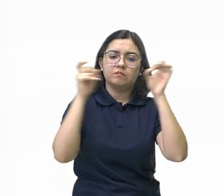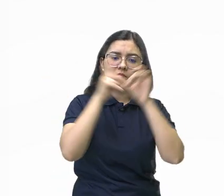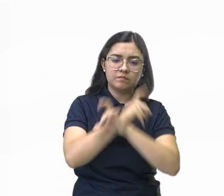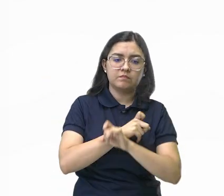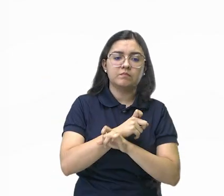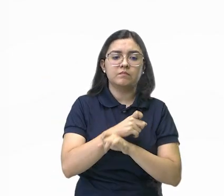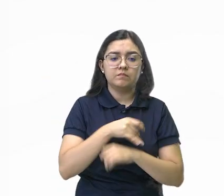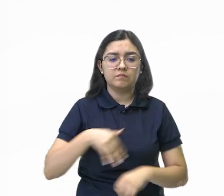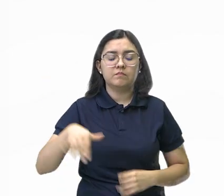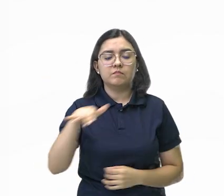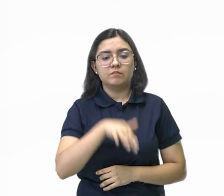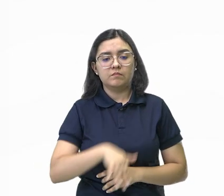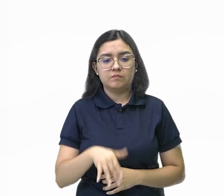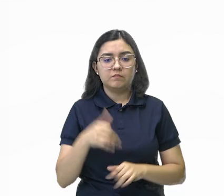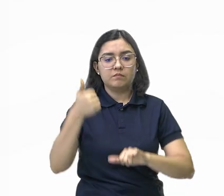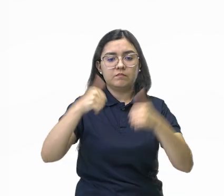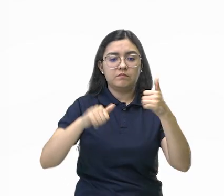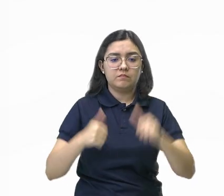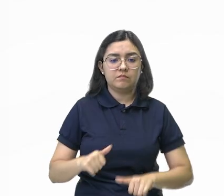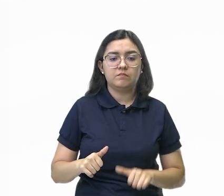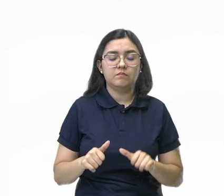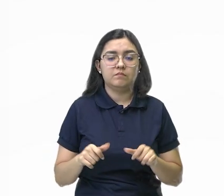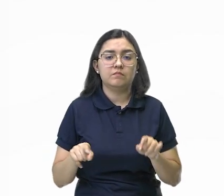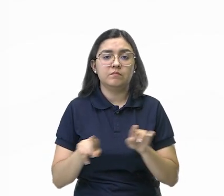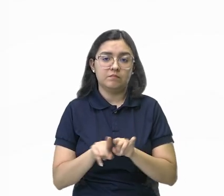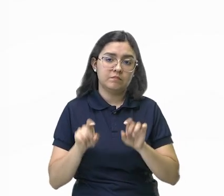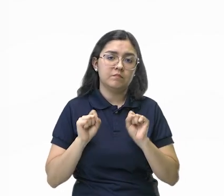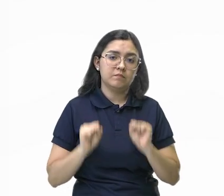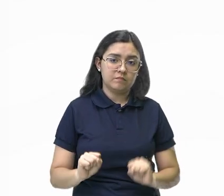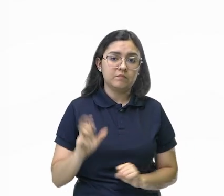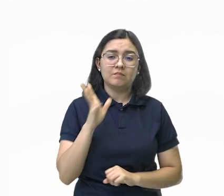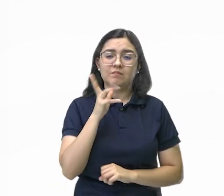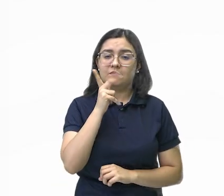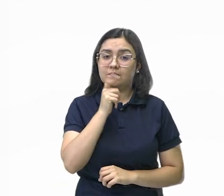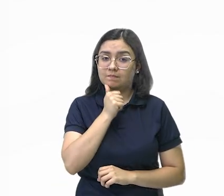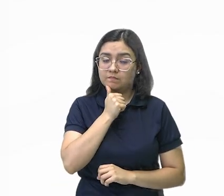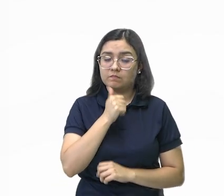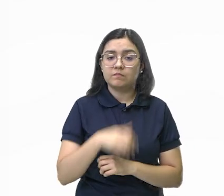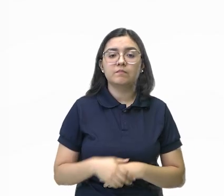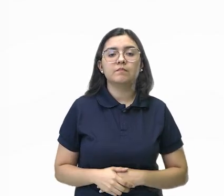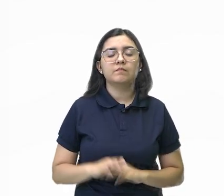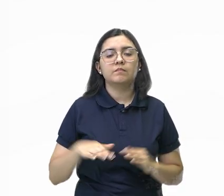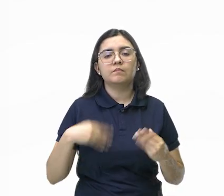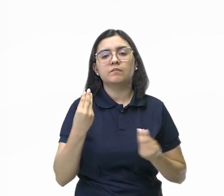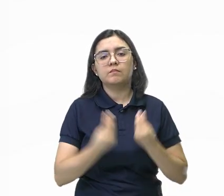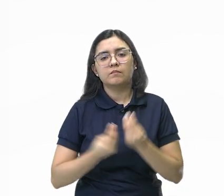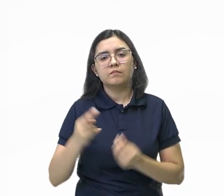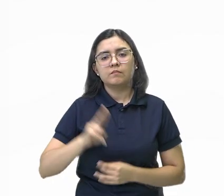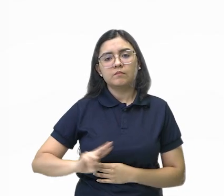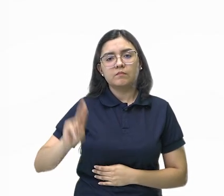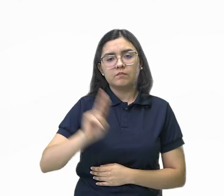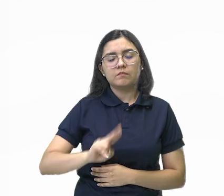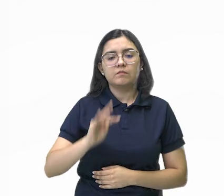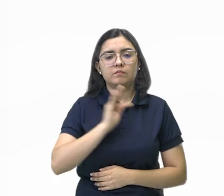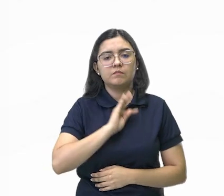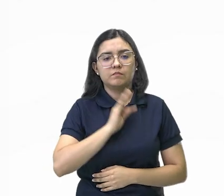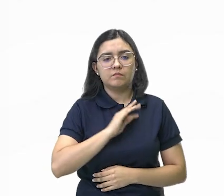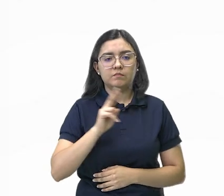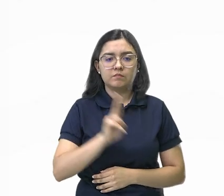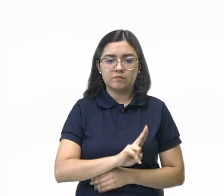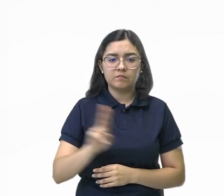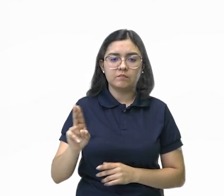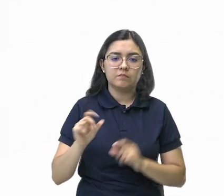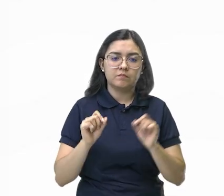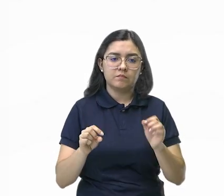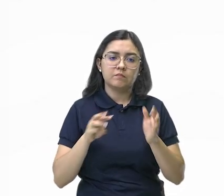é difícil de generalizar, a análise também pode ser demorada. Quando você usa, né, uma técnica que é chamada de